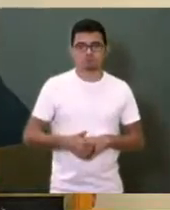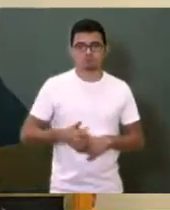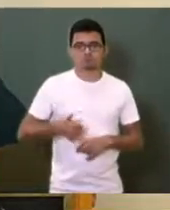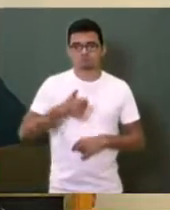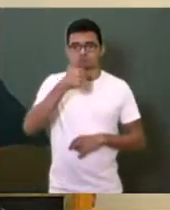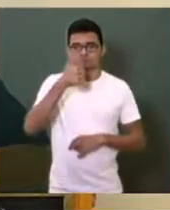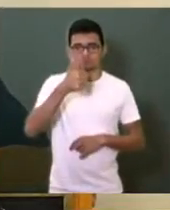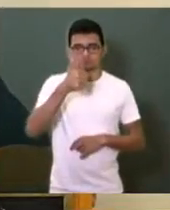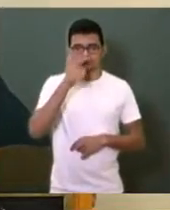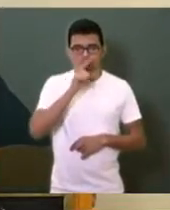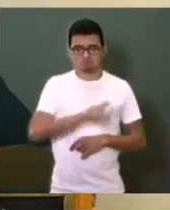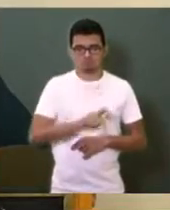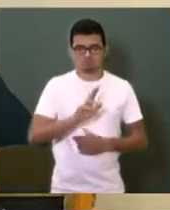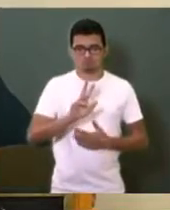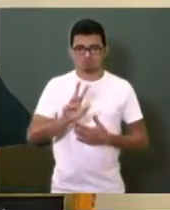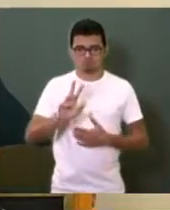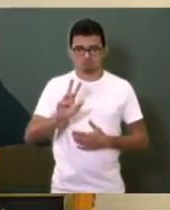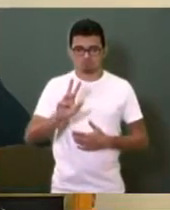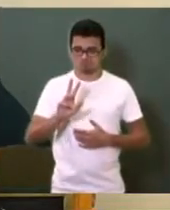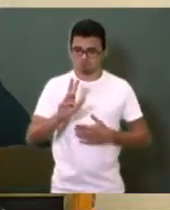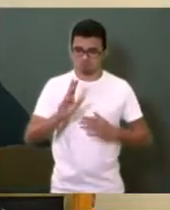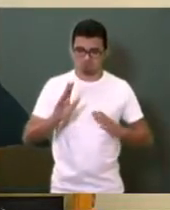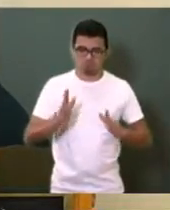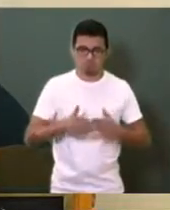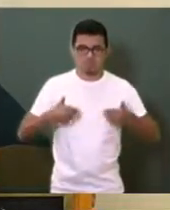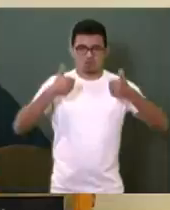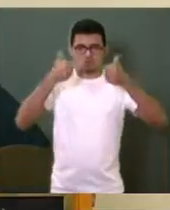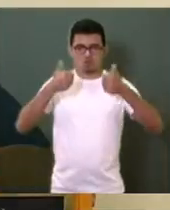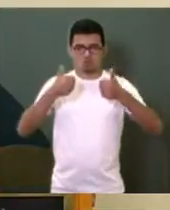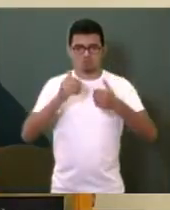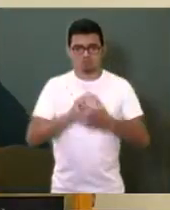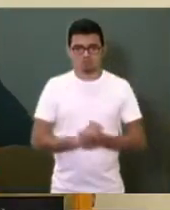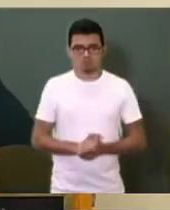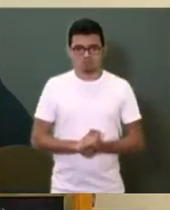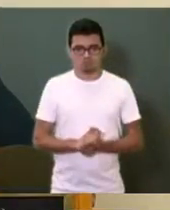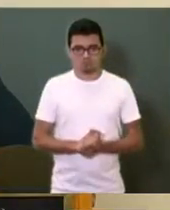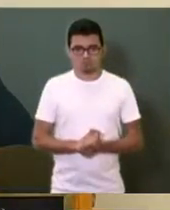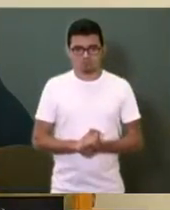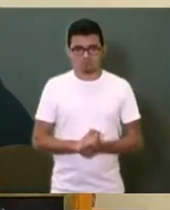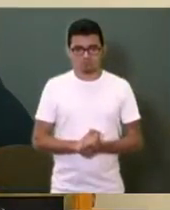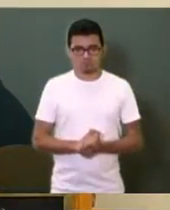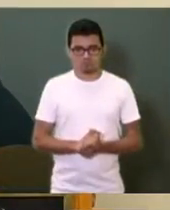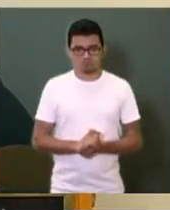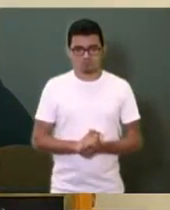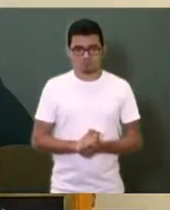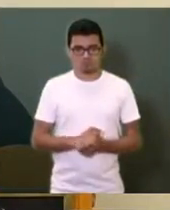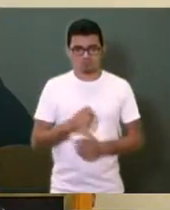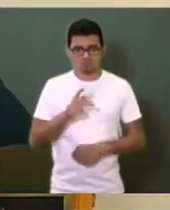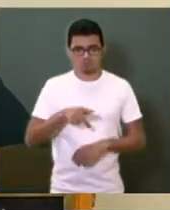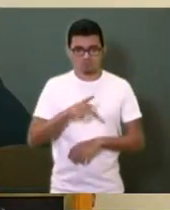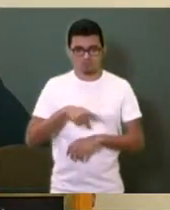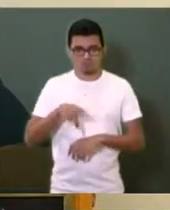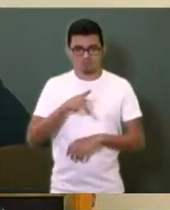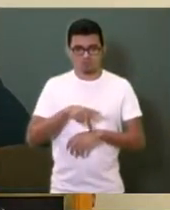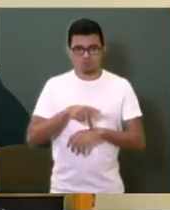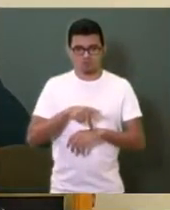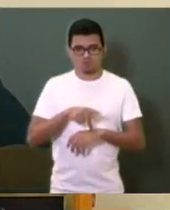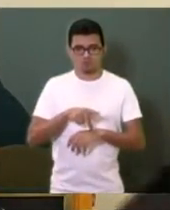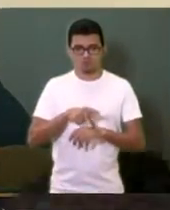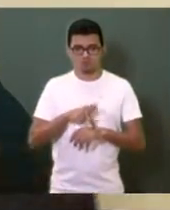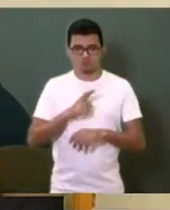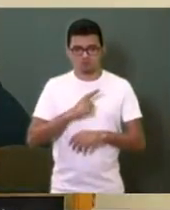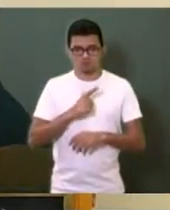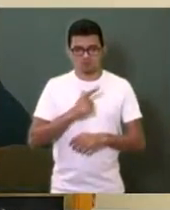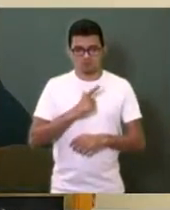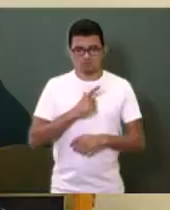se levantar e andar como diz o dito popular o país está de parabéns em vega